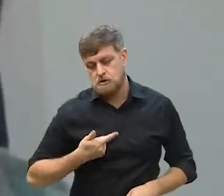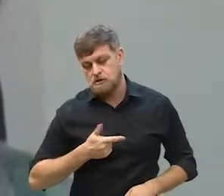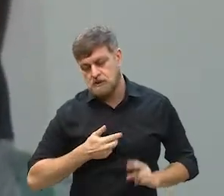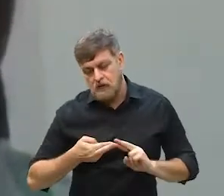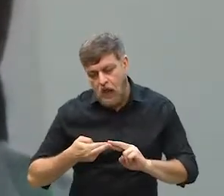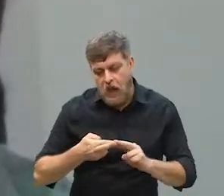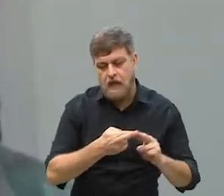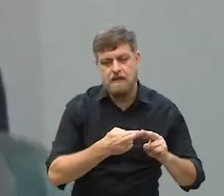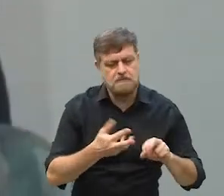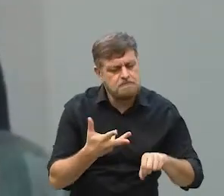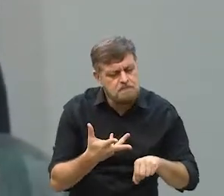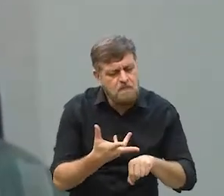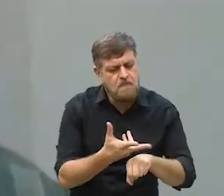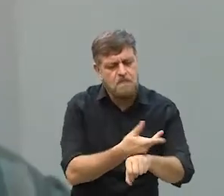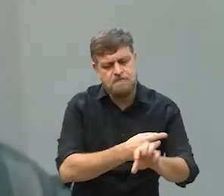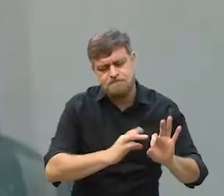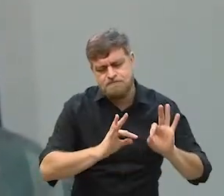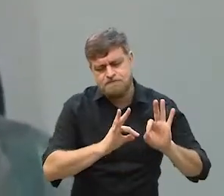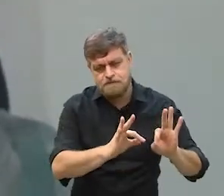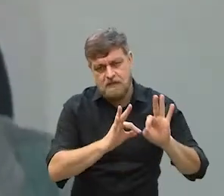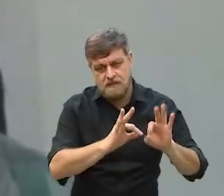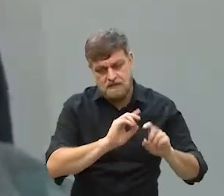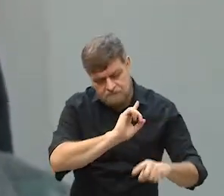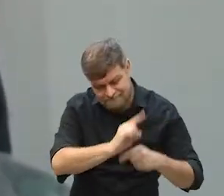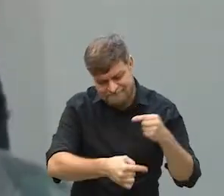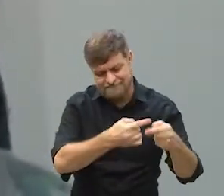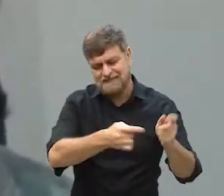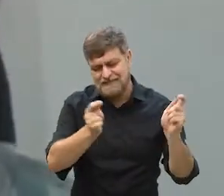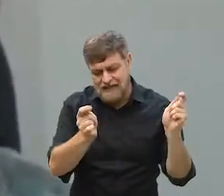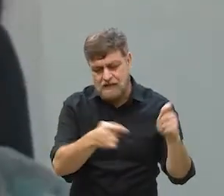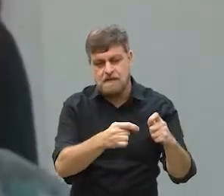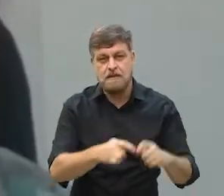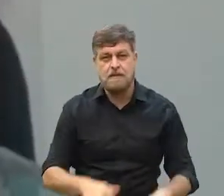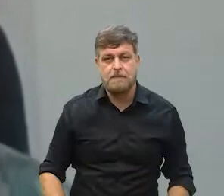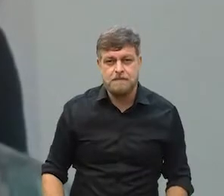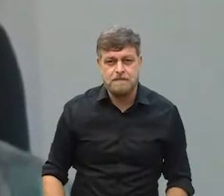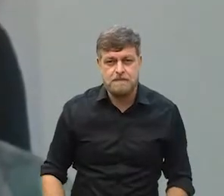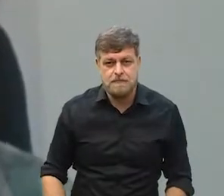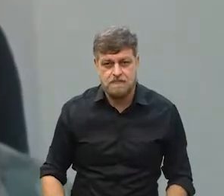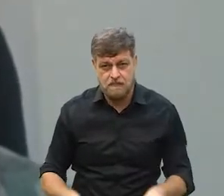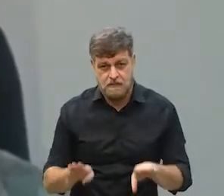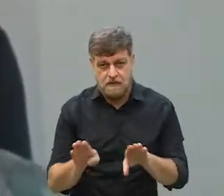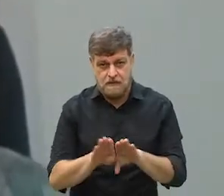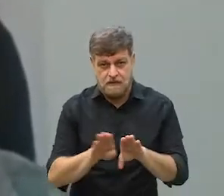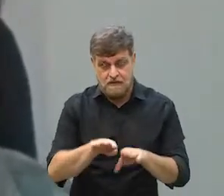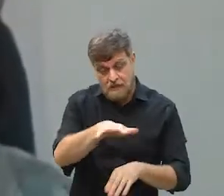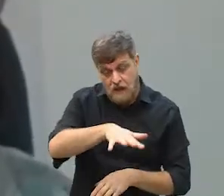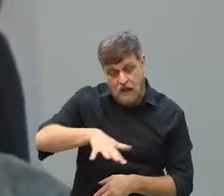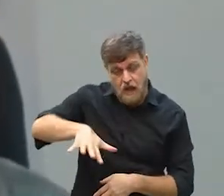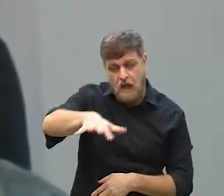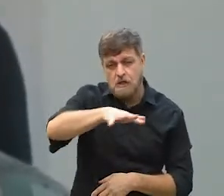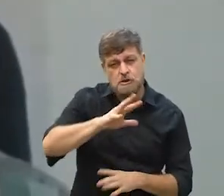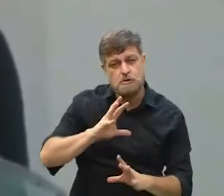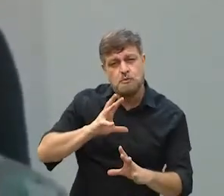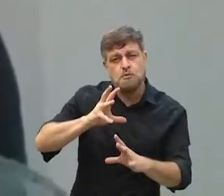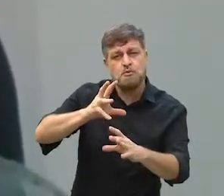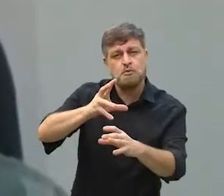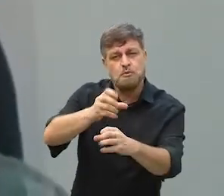aí fantásticas que a gente pode potencializar o local e a região como um